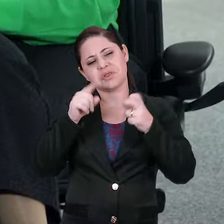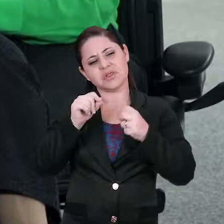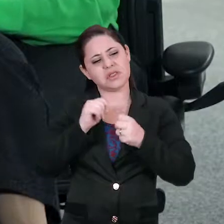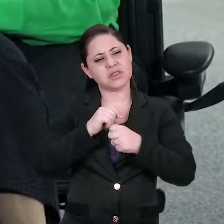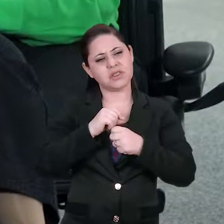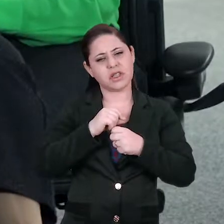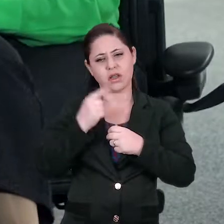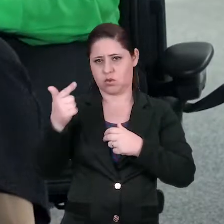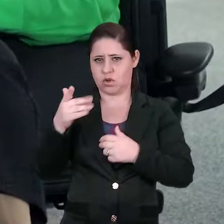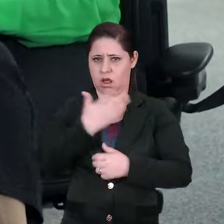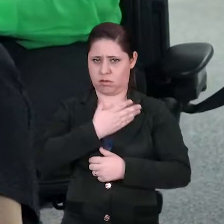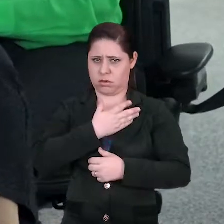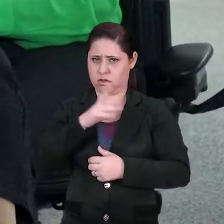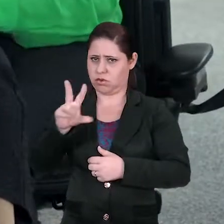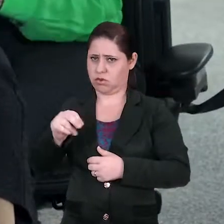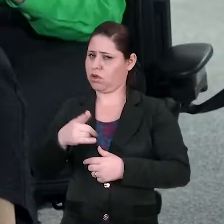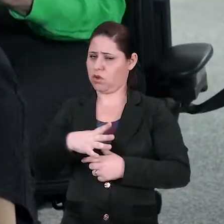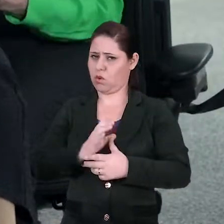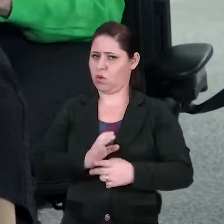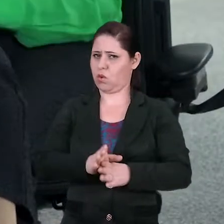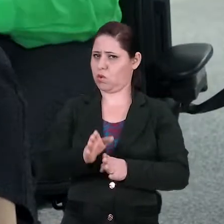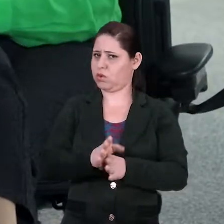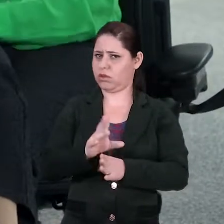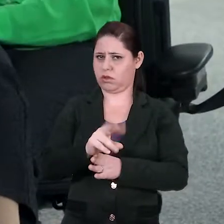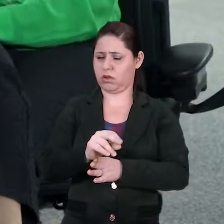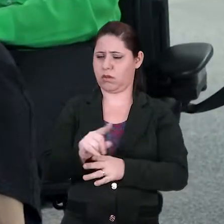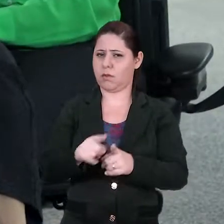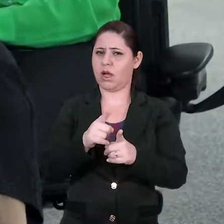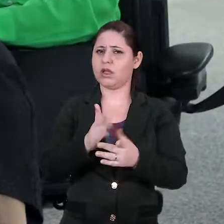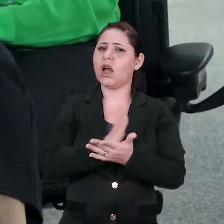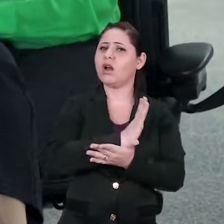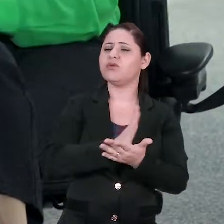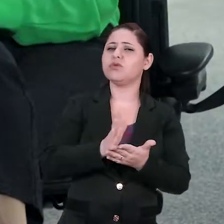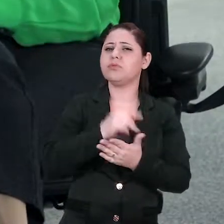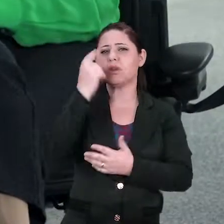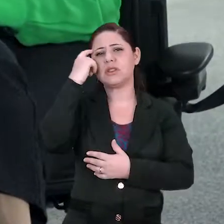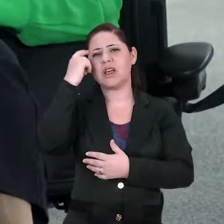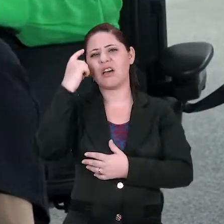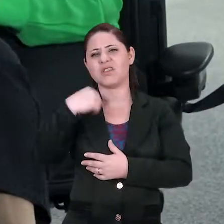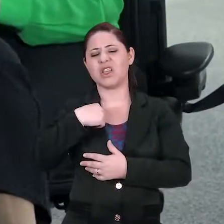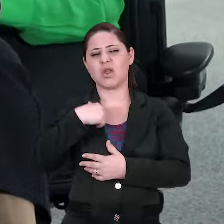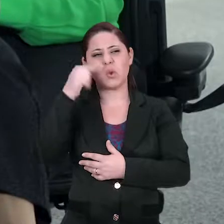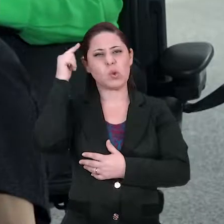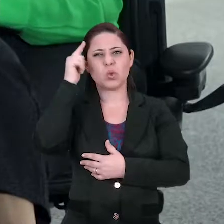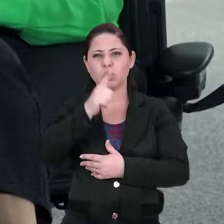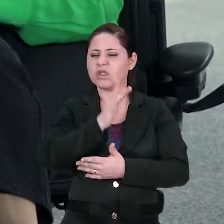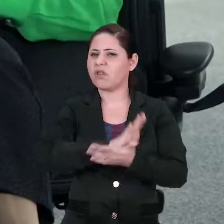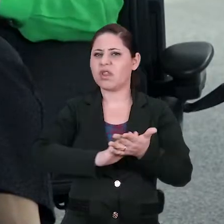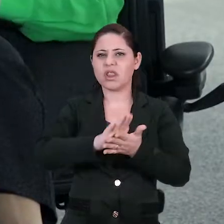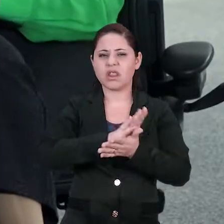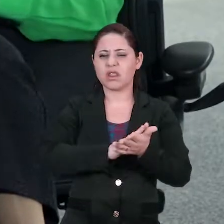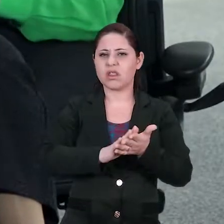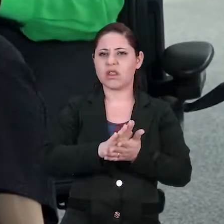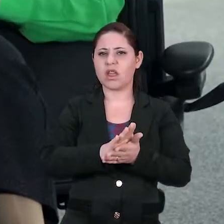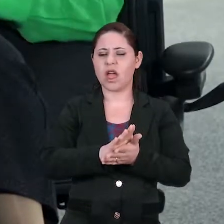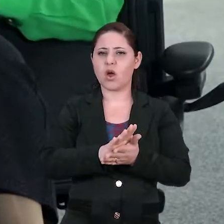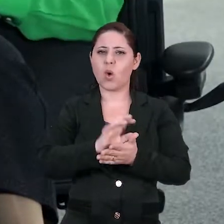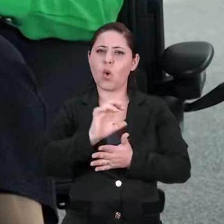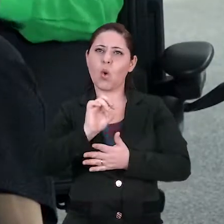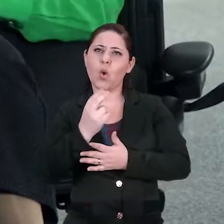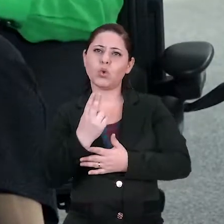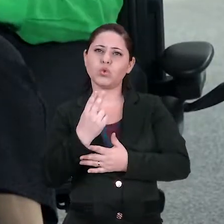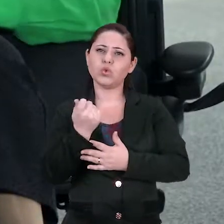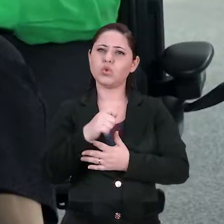não meus colegas conselheiros naturalmente, mas muitos achavam que eu não iria dar conta, ou eu não tinha talvez